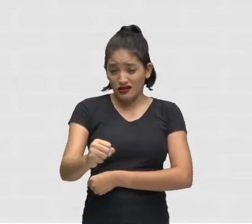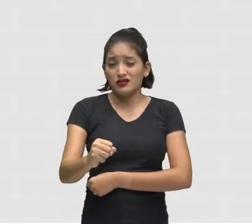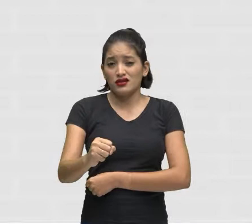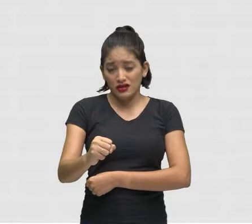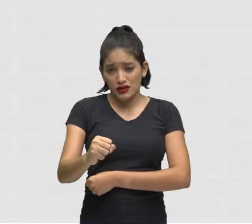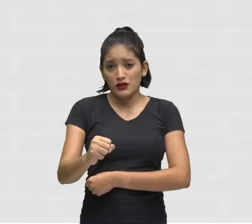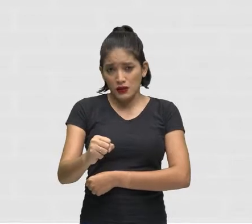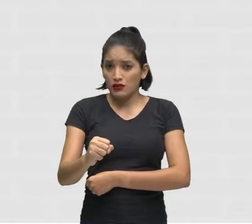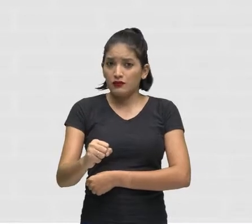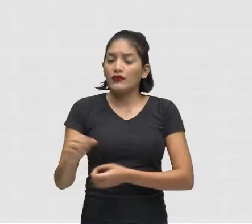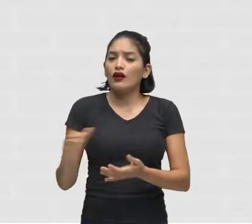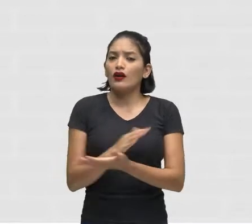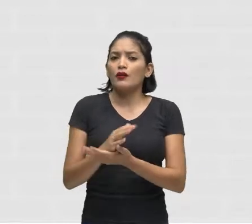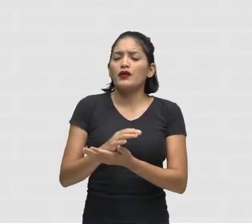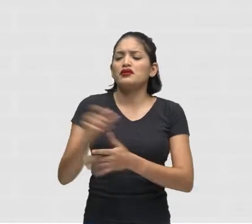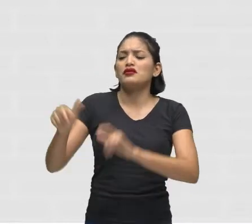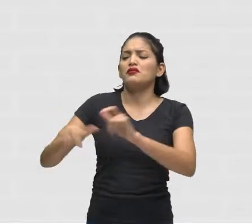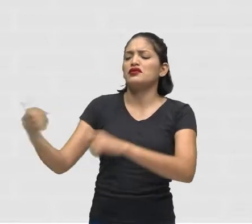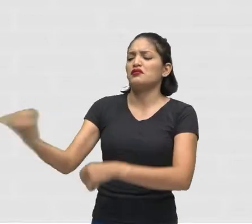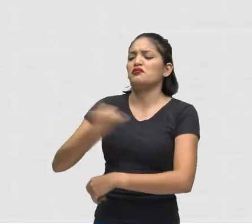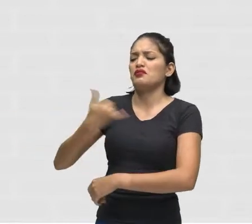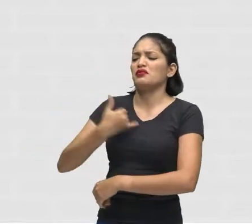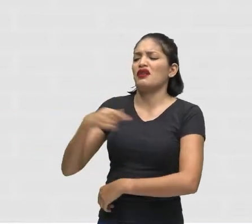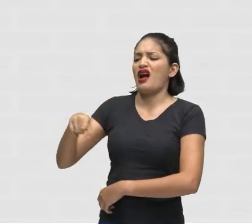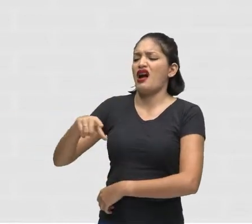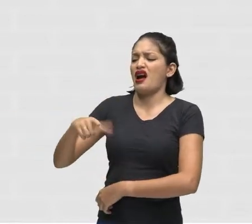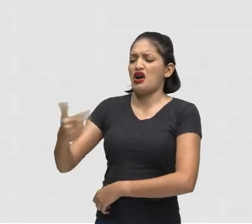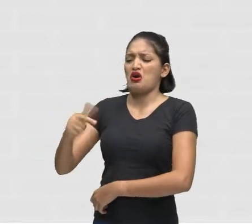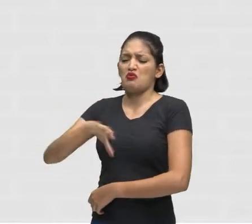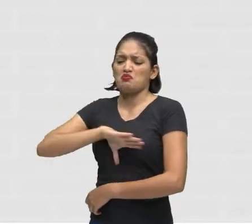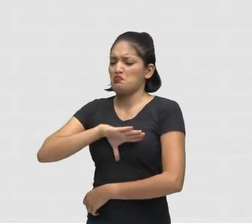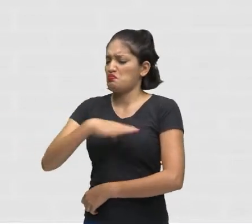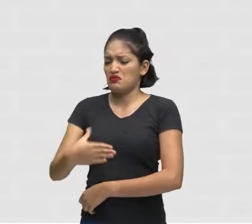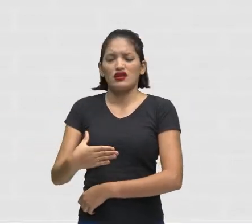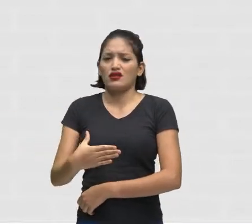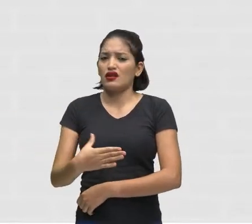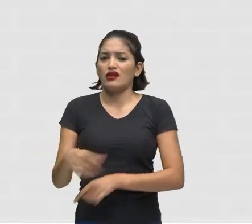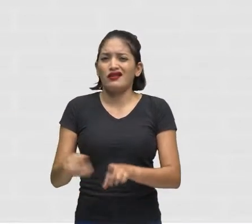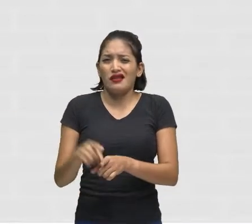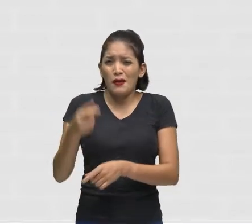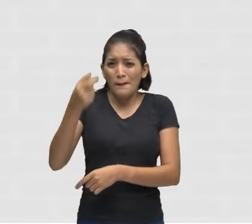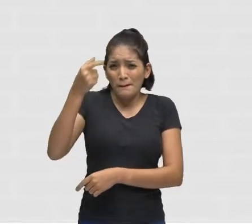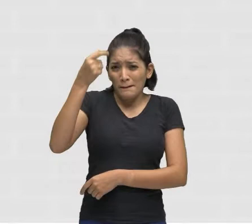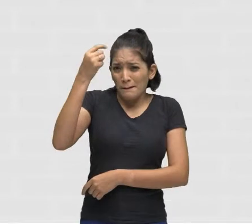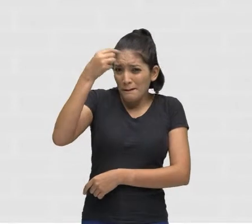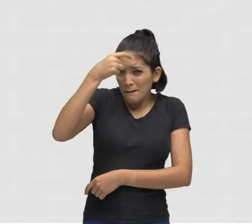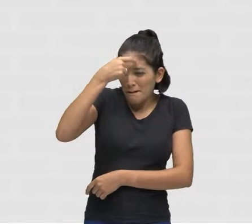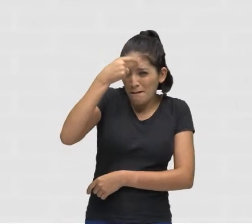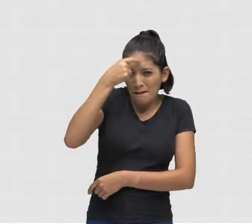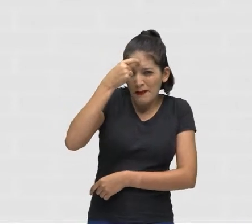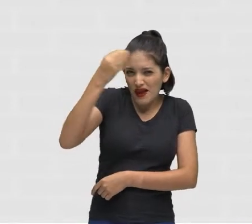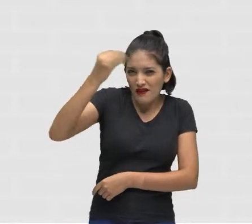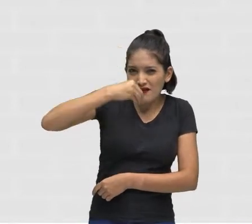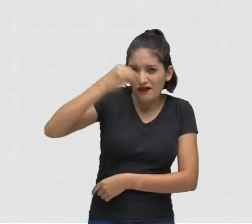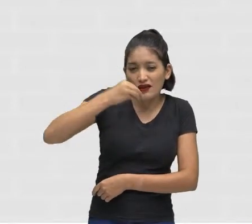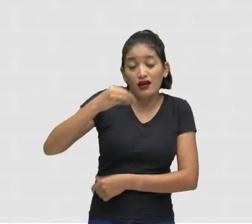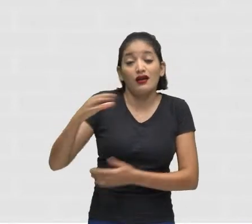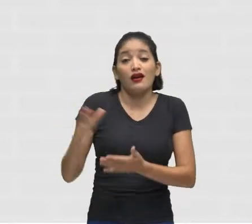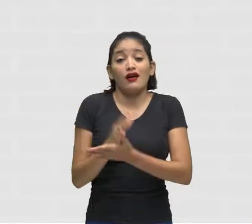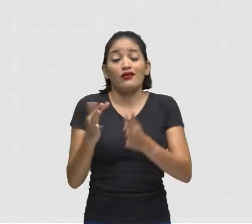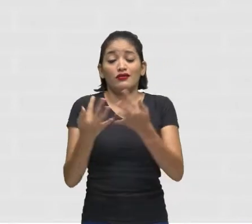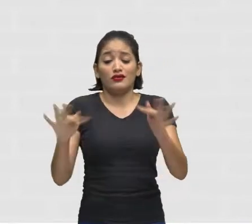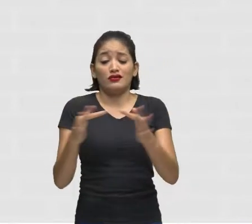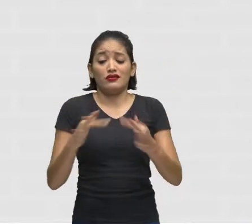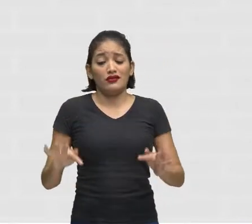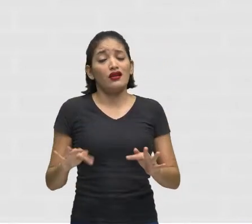sobre, vinha muita gente dizer, que covarde, ou então tem a mente fraca. São expressões que a gente costuma ouvir até